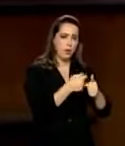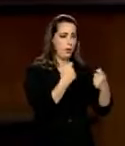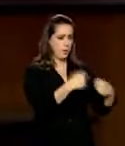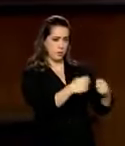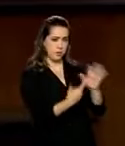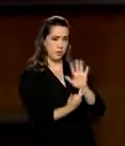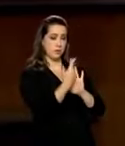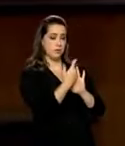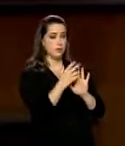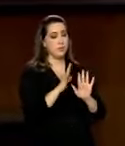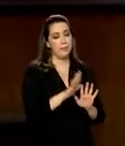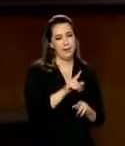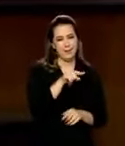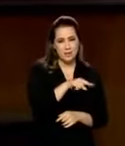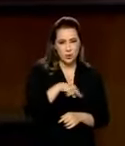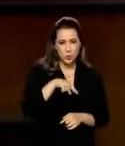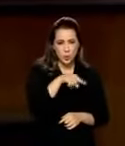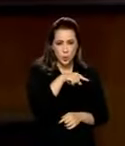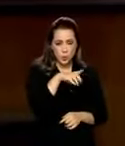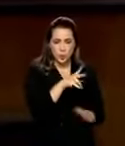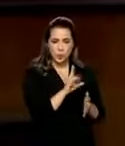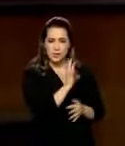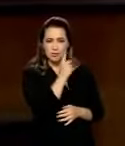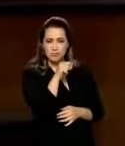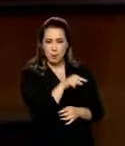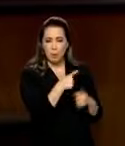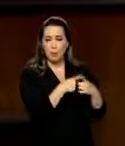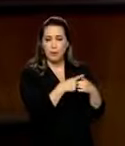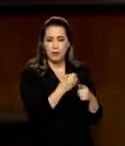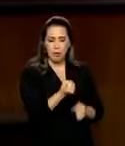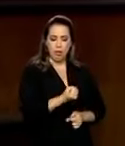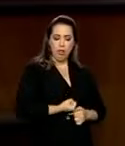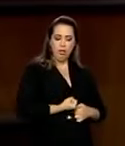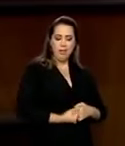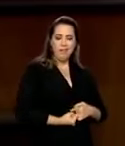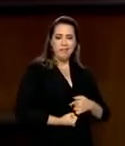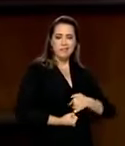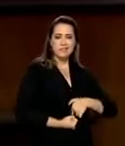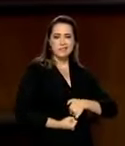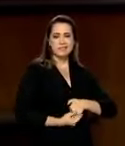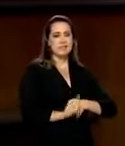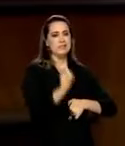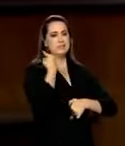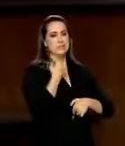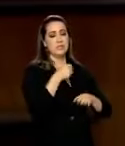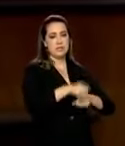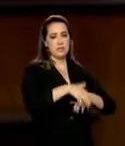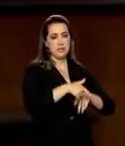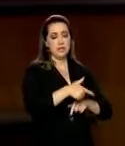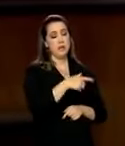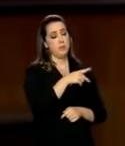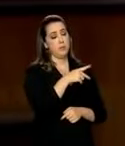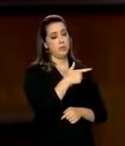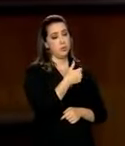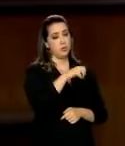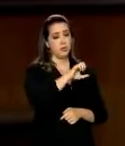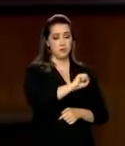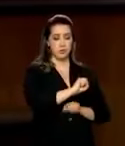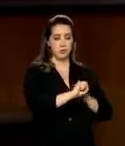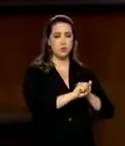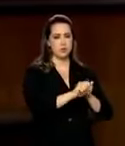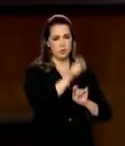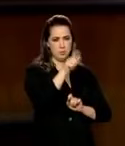isso tudo em função daquela facada que recebi em setembro de 2018 por um filiado do PSOL. Tá,